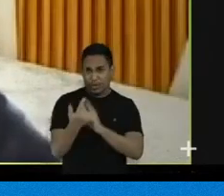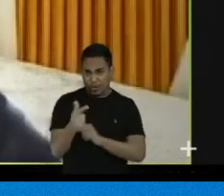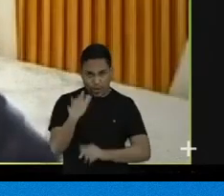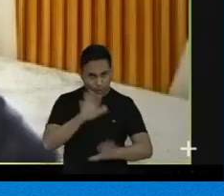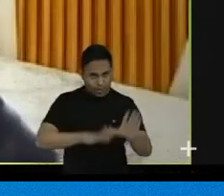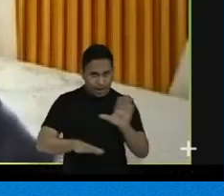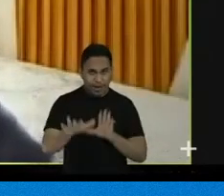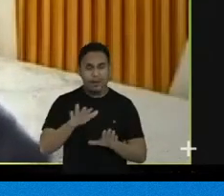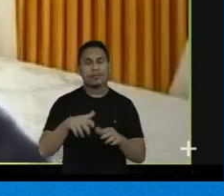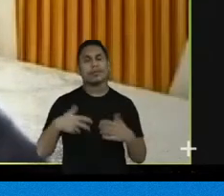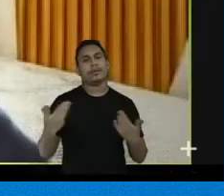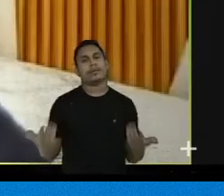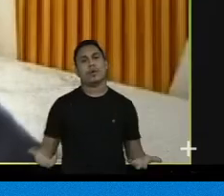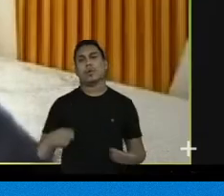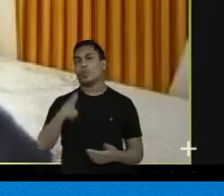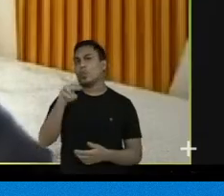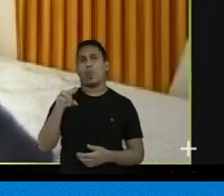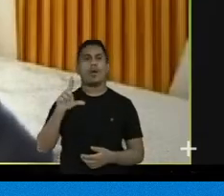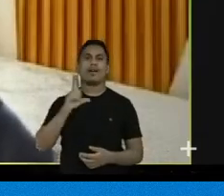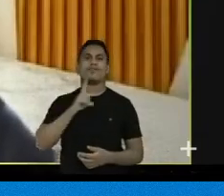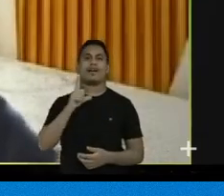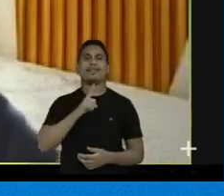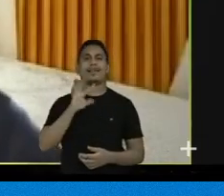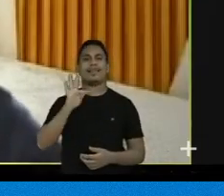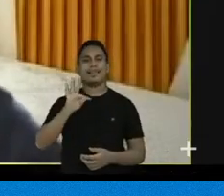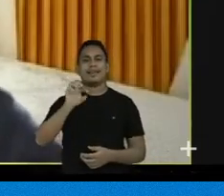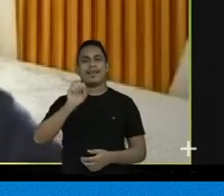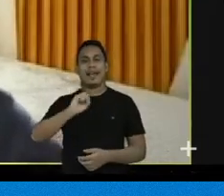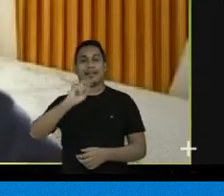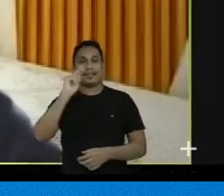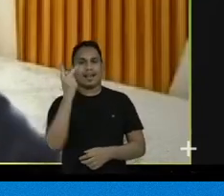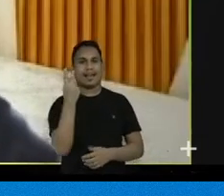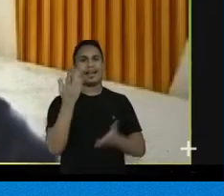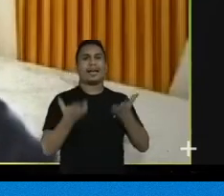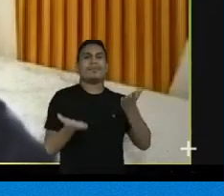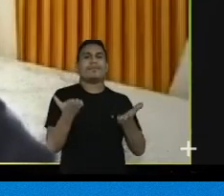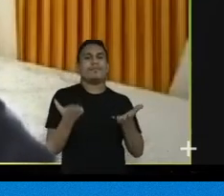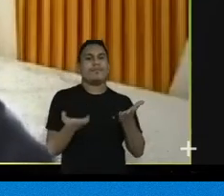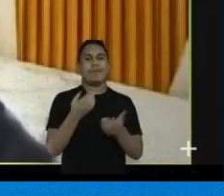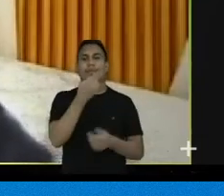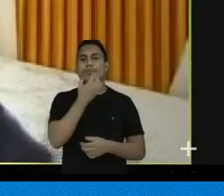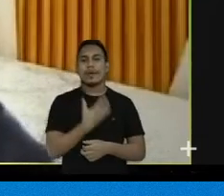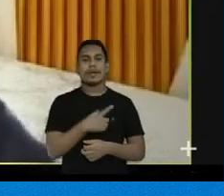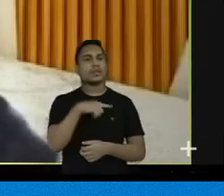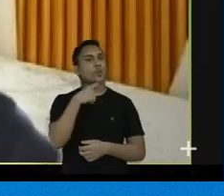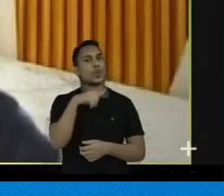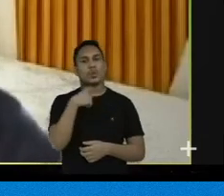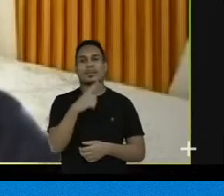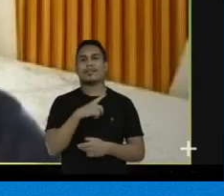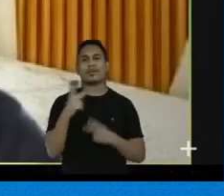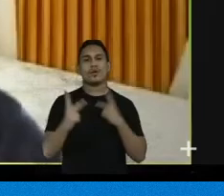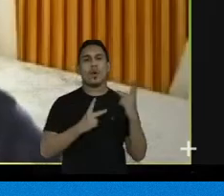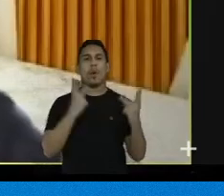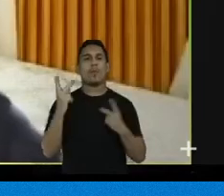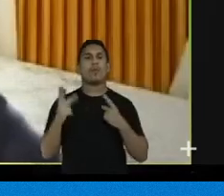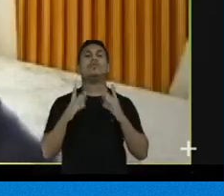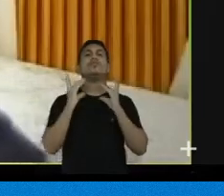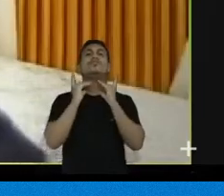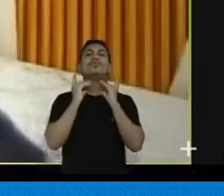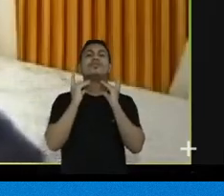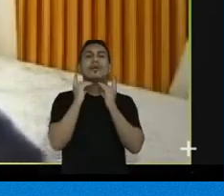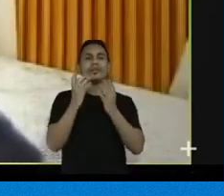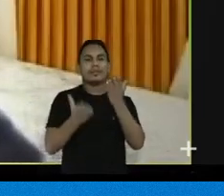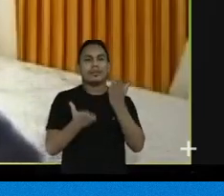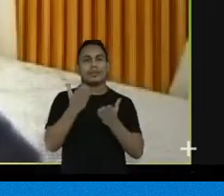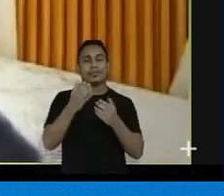nível estável de TSH, ele nunca vai conseguir ter um equilíbrio hormonal de tireoide, aí são aquelas pessoas que toda hora tem que